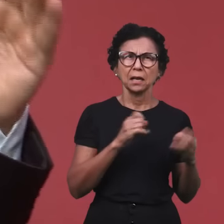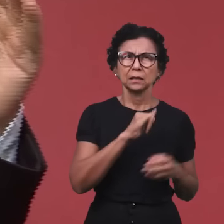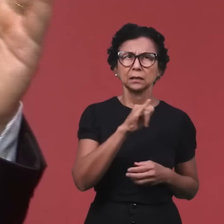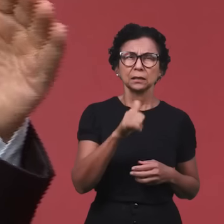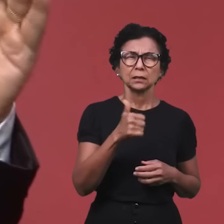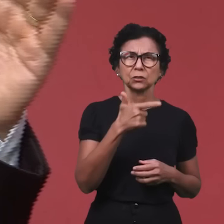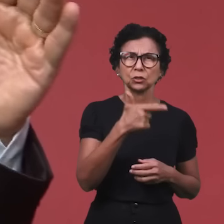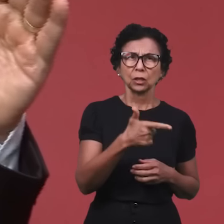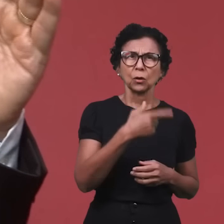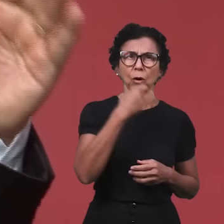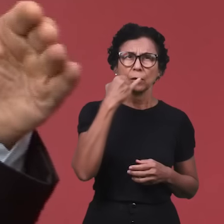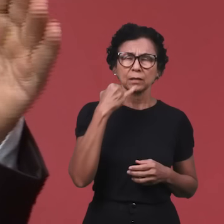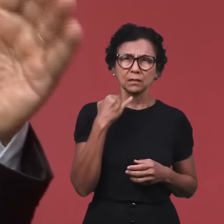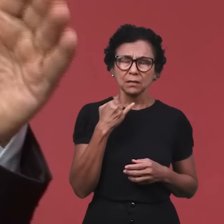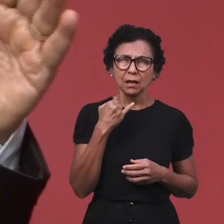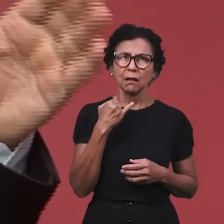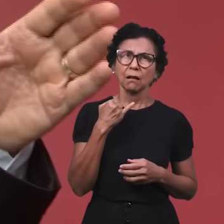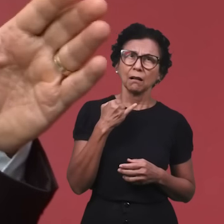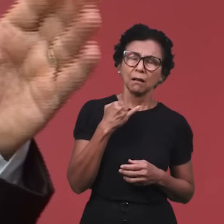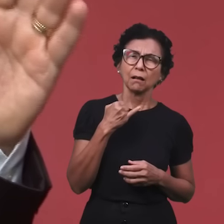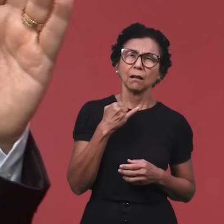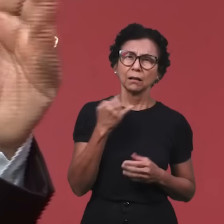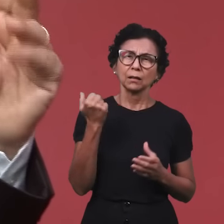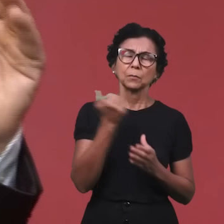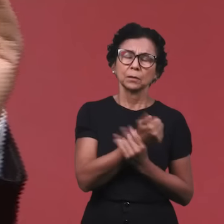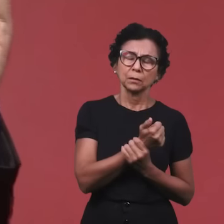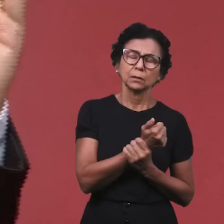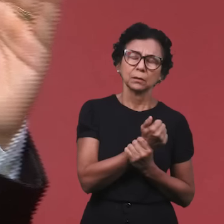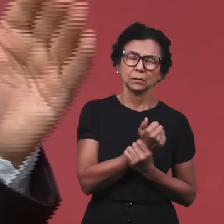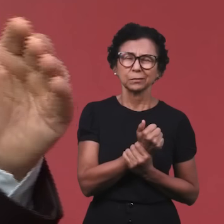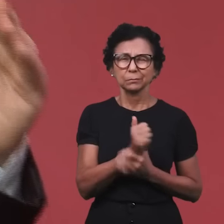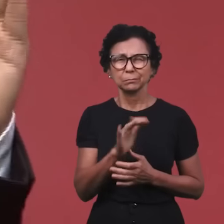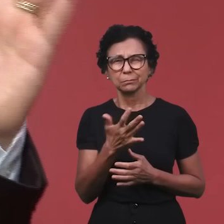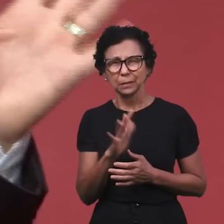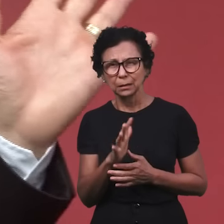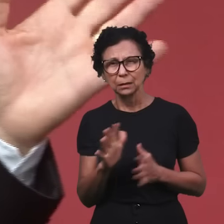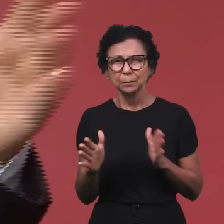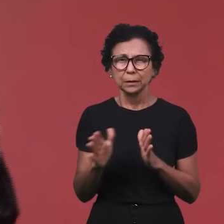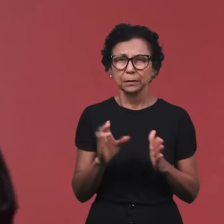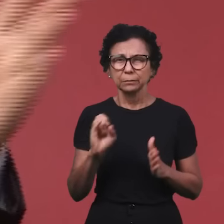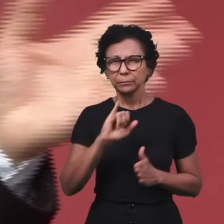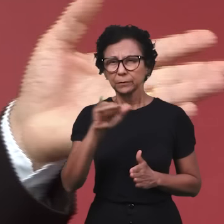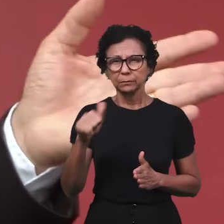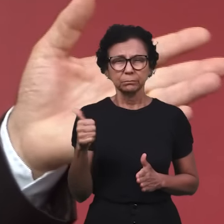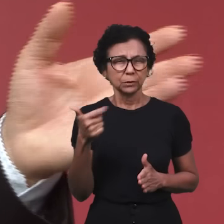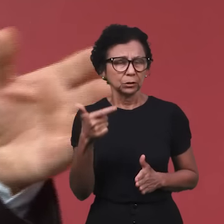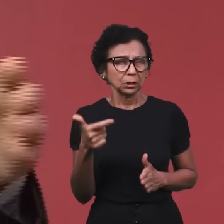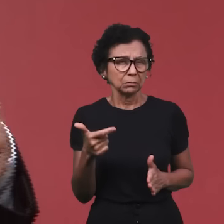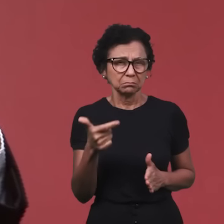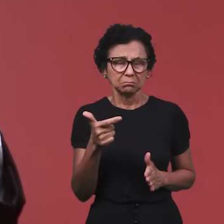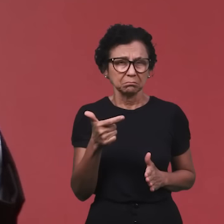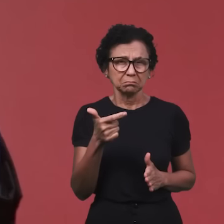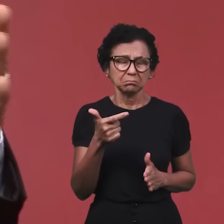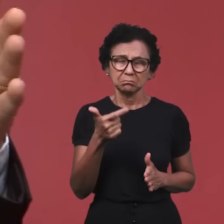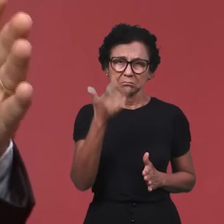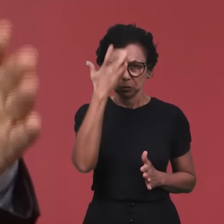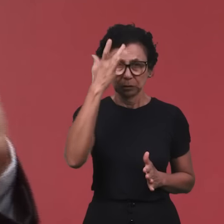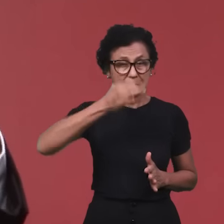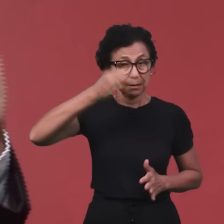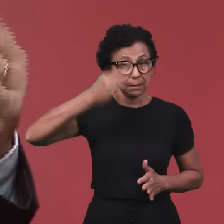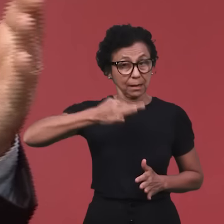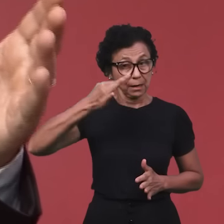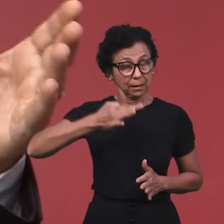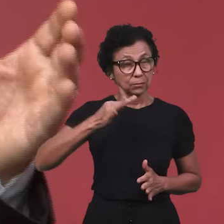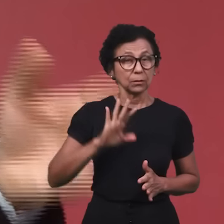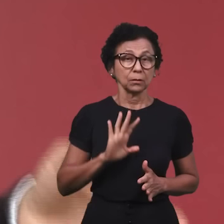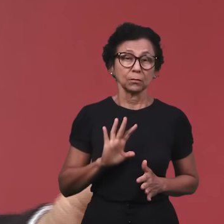é bem na época de Jacó, mas também não estão dizendo com certeza, mas pode-se ver que